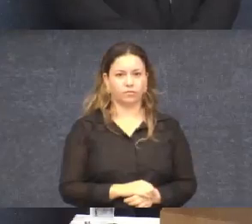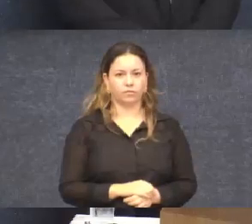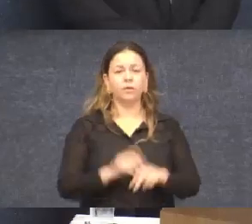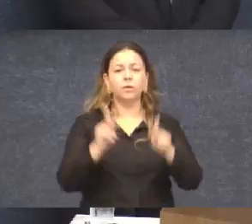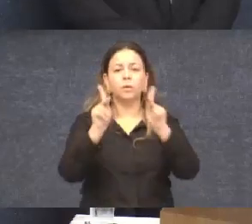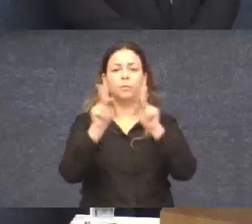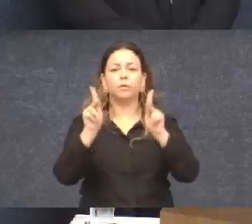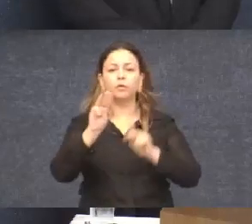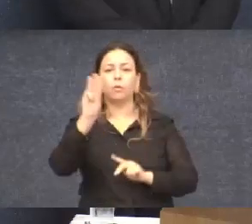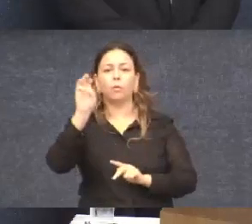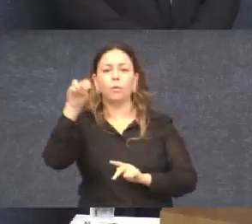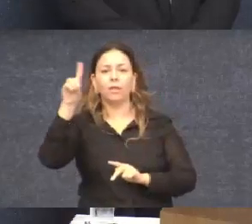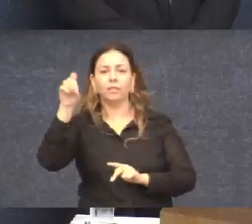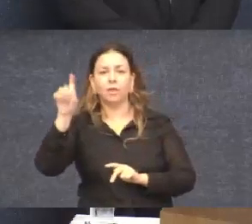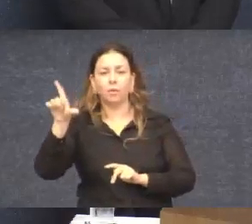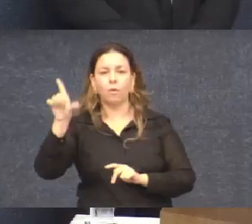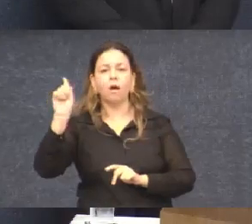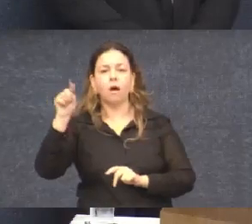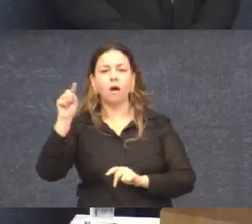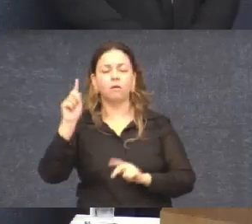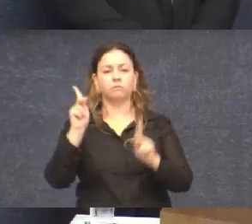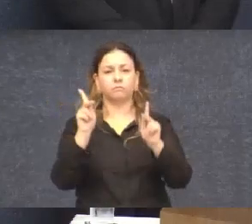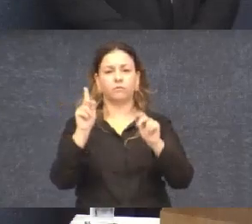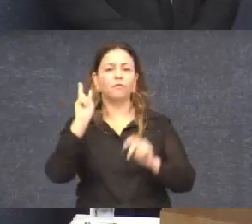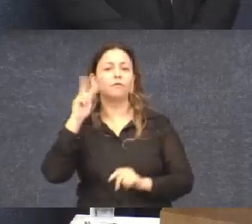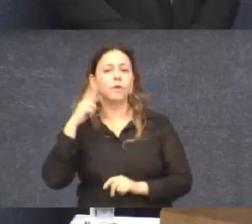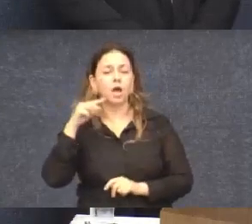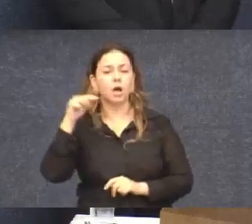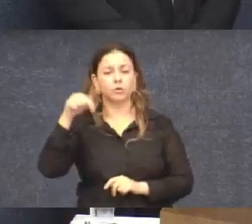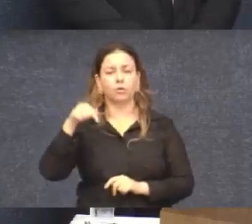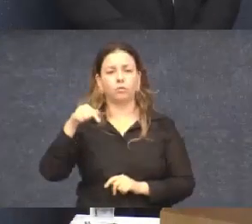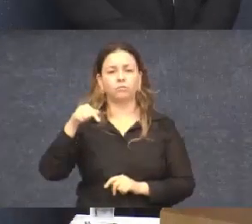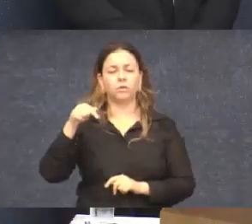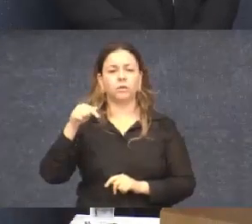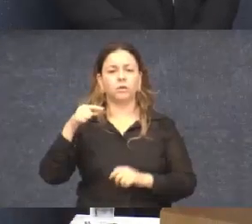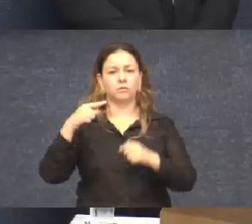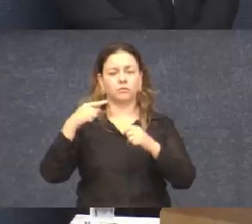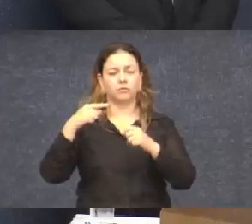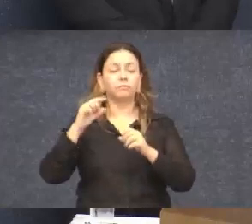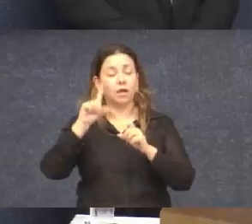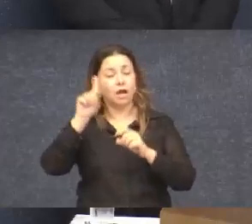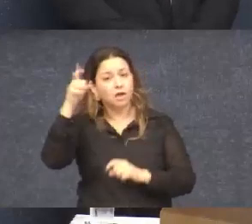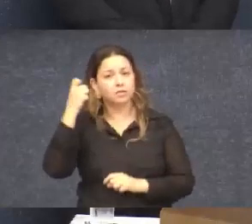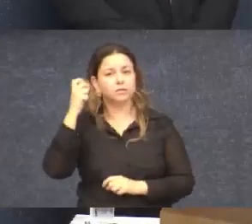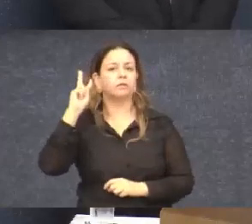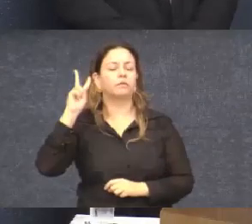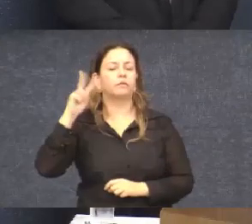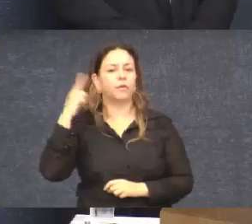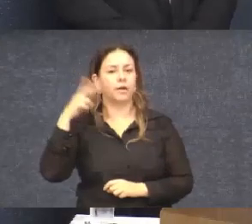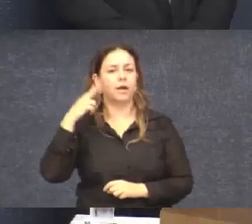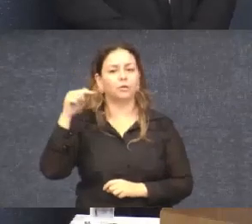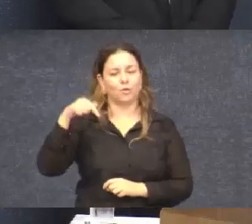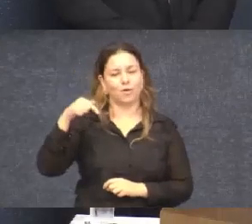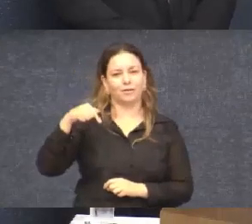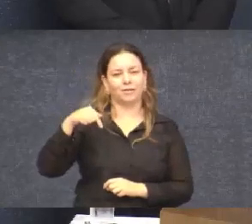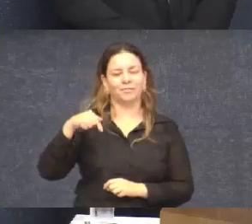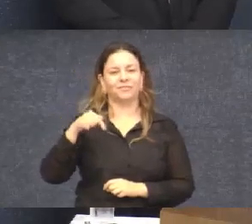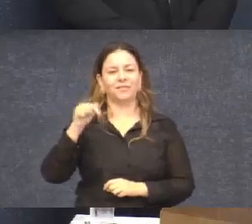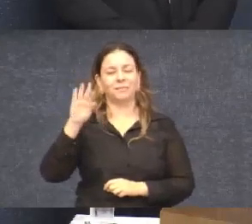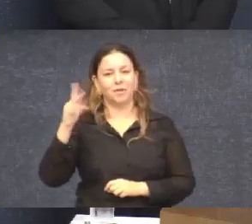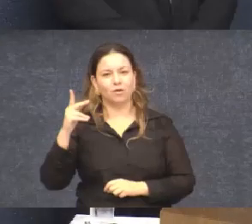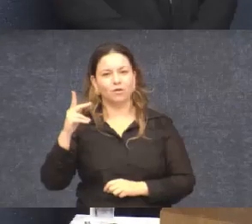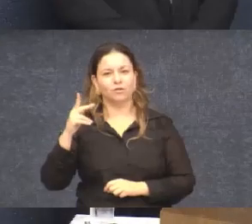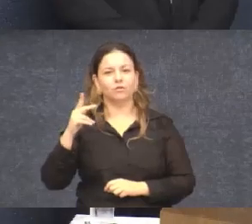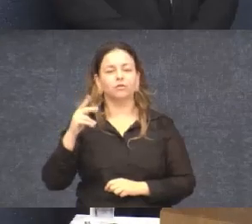professor Wendel, vereador, grande vereador nessa cidade, agora deputado, né, passou por aqui, aqui foi a escola, né, Wendel? Também um